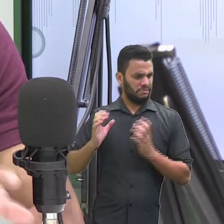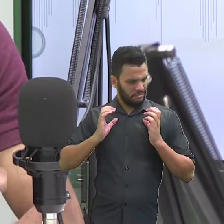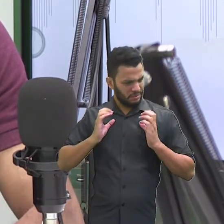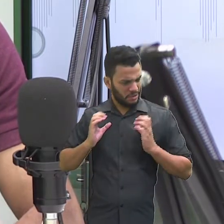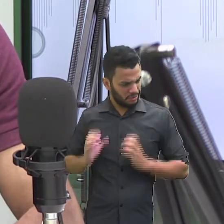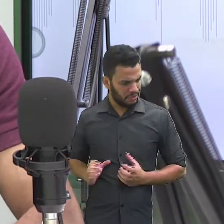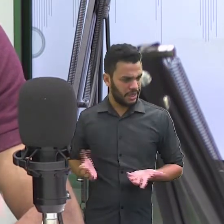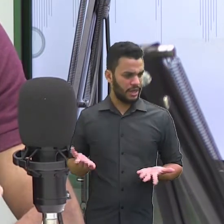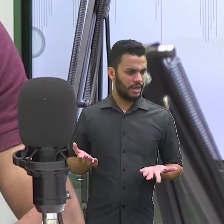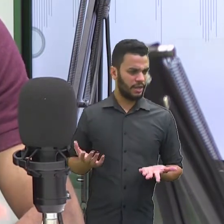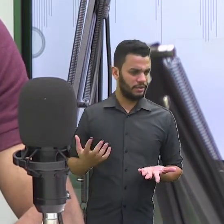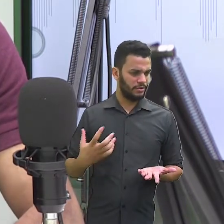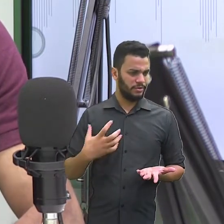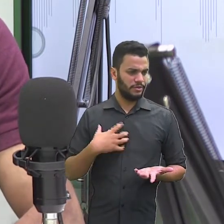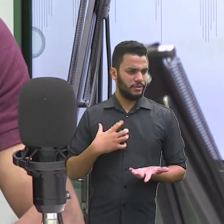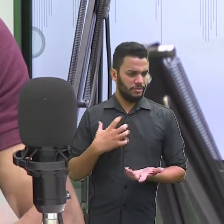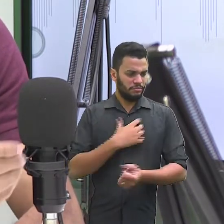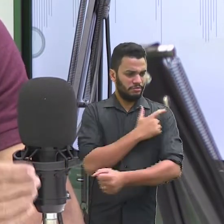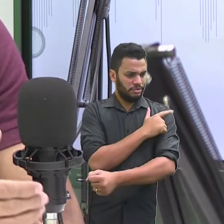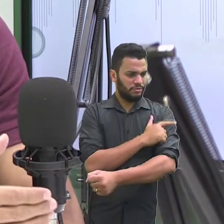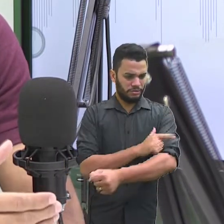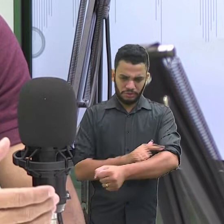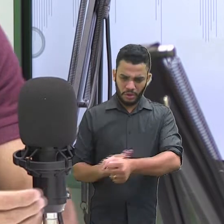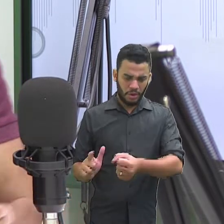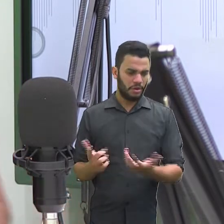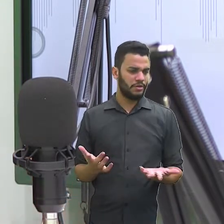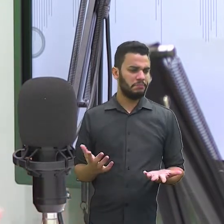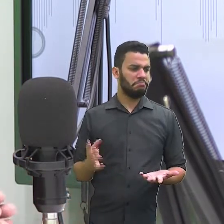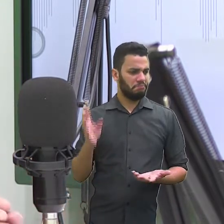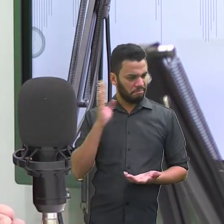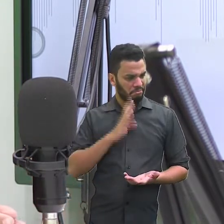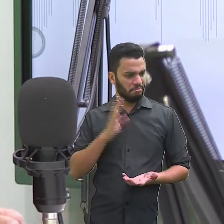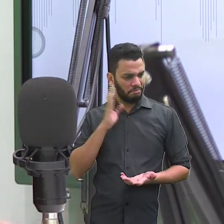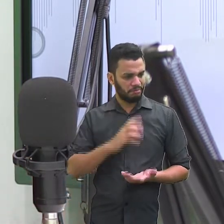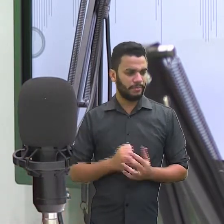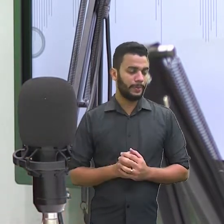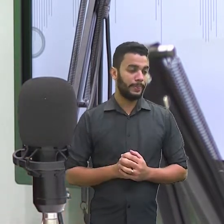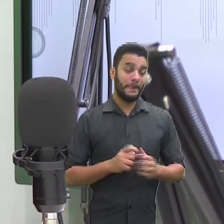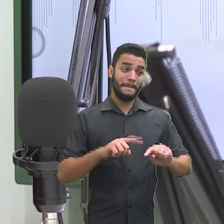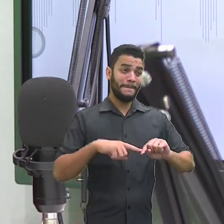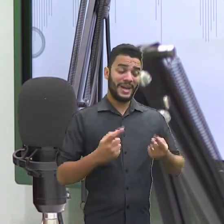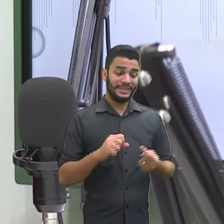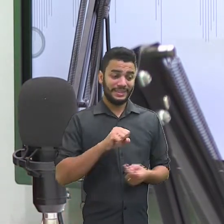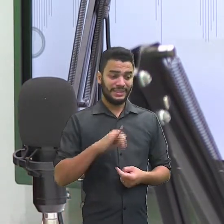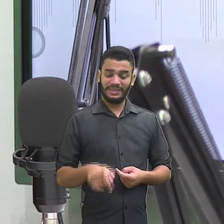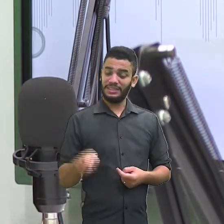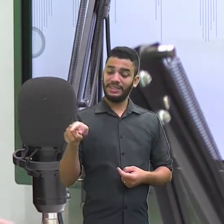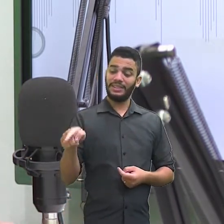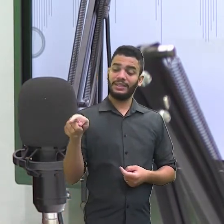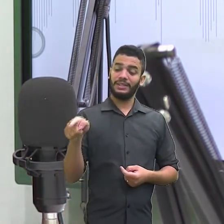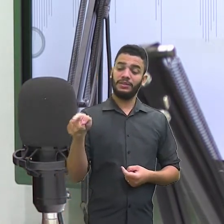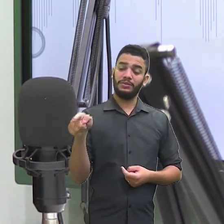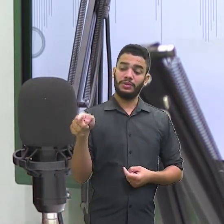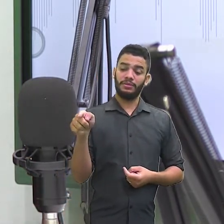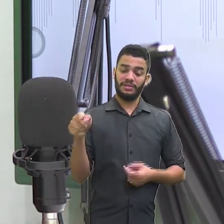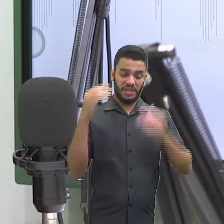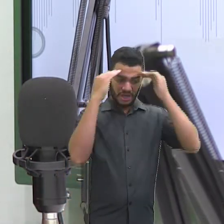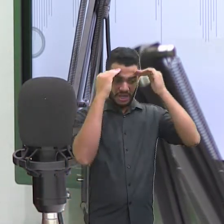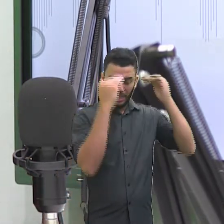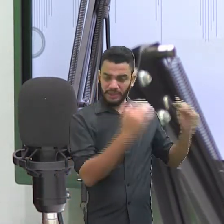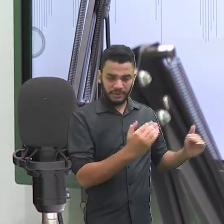ter repercussões negativas na escola. Ora, se não se obedece a pai e a mãe, se vai obedecer a